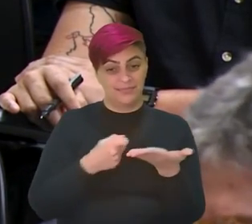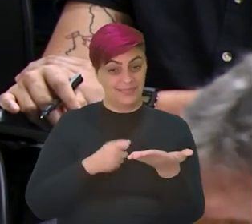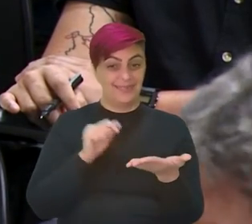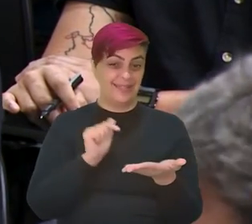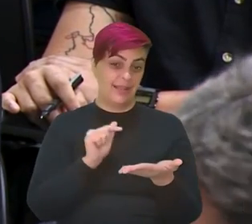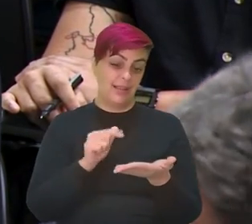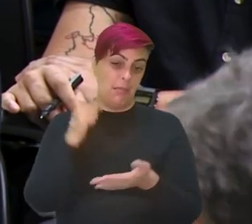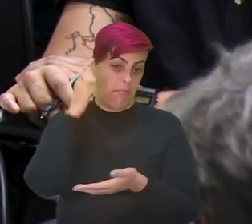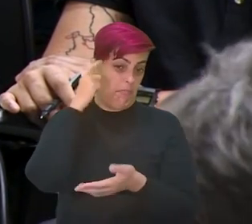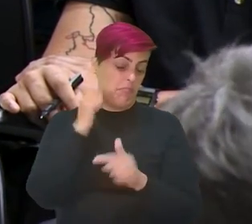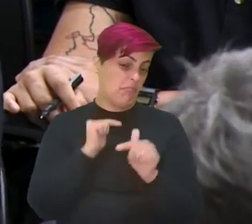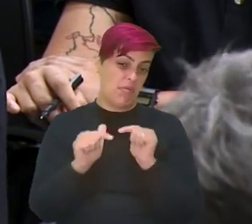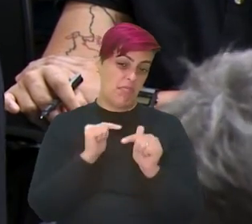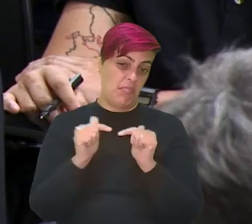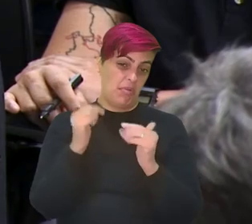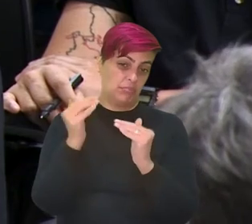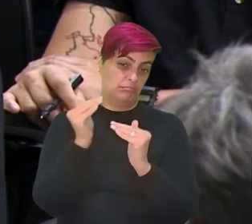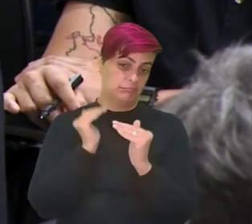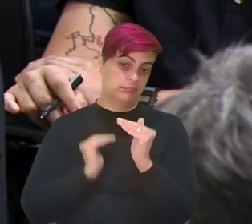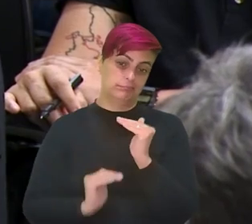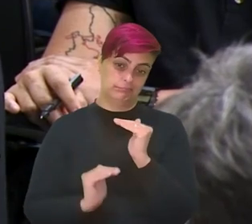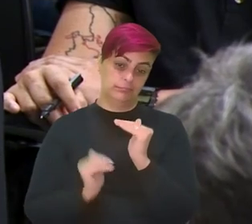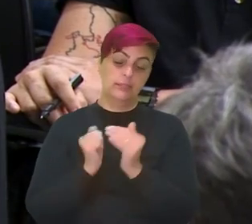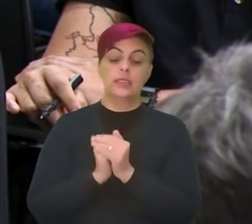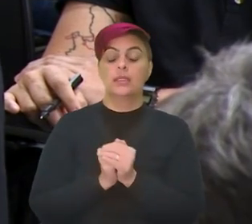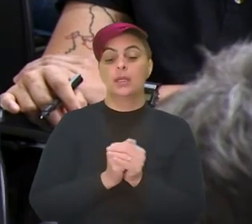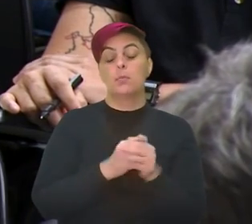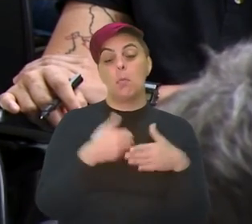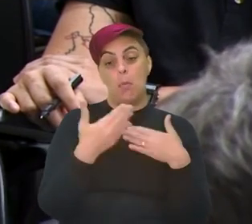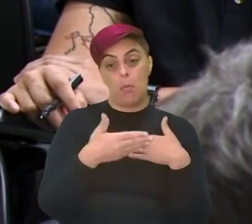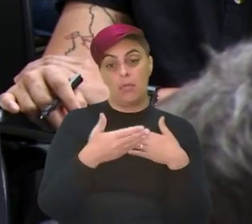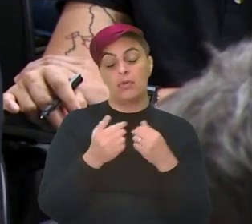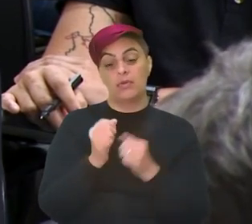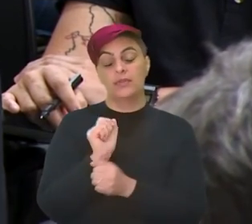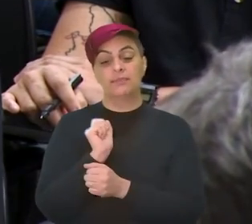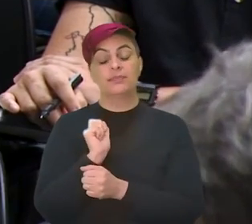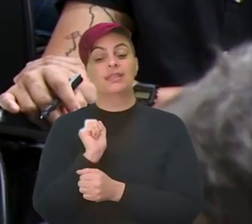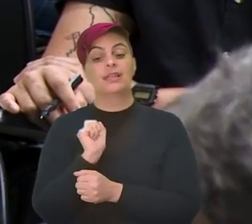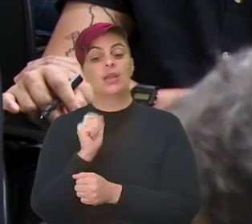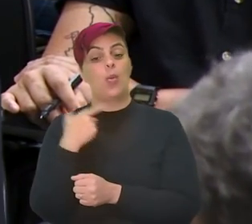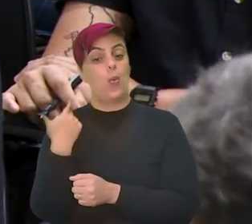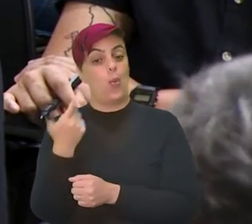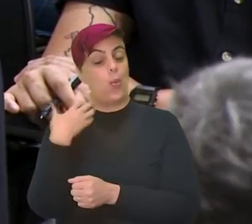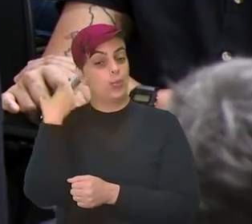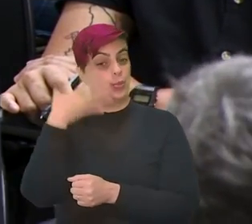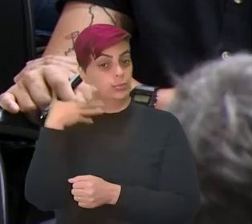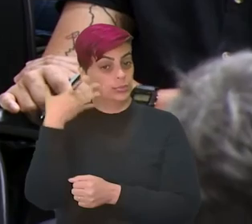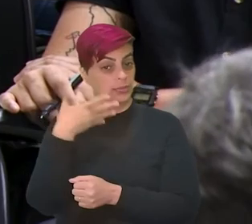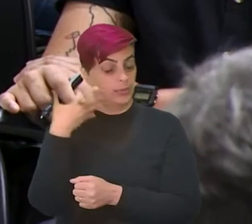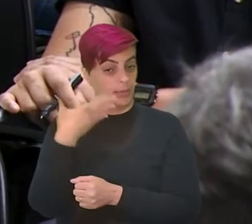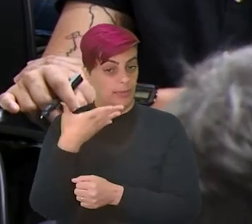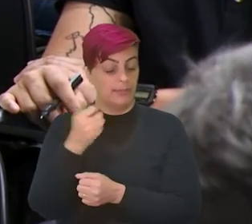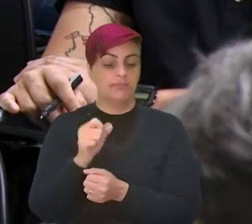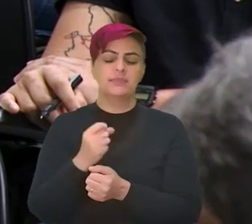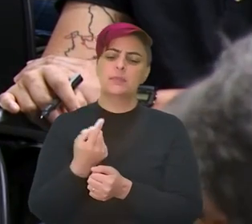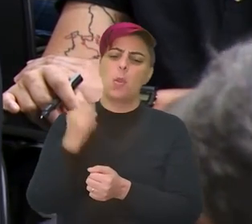era considerado um trabalho de menor valor por não ter teoria. Prova disso, em outra palestra que a senhora deu,